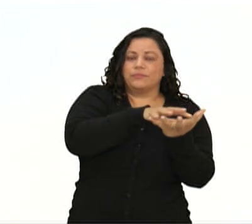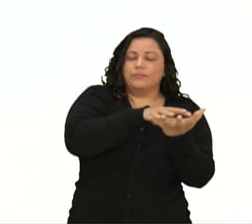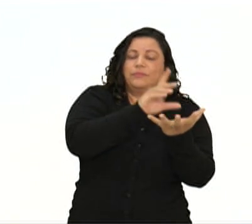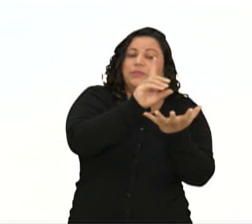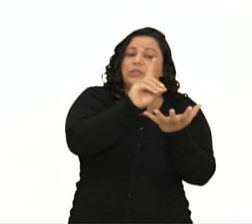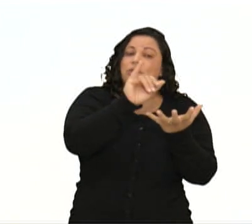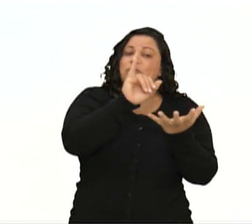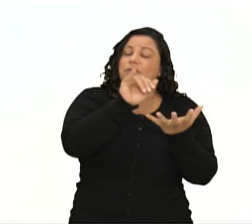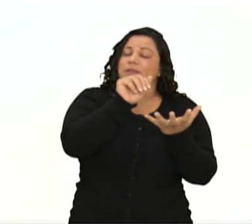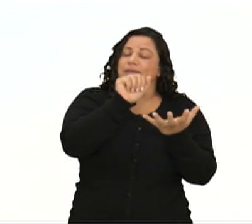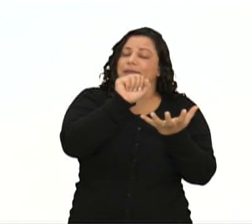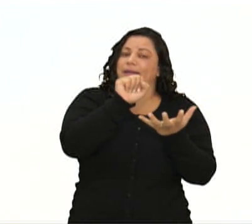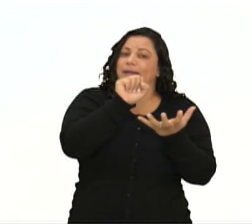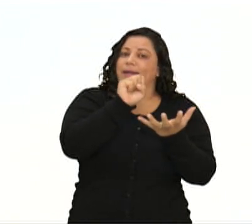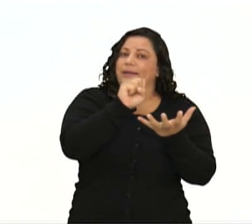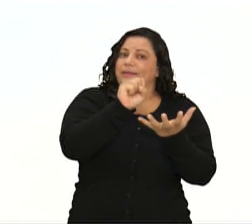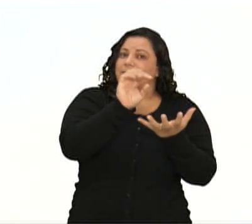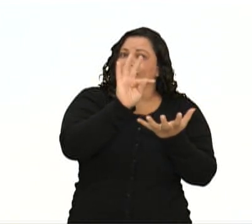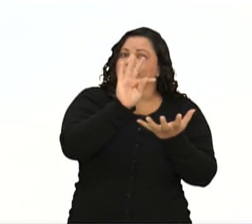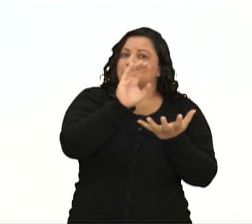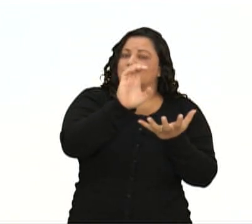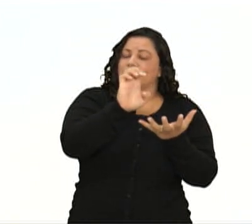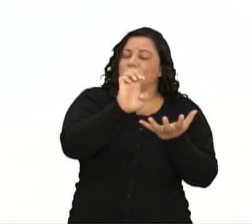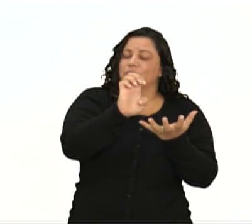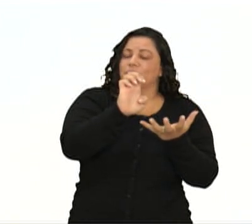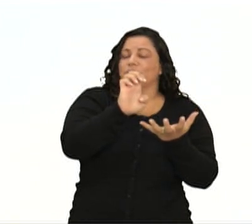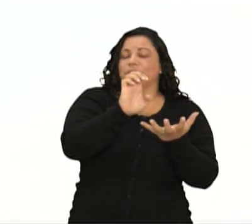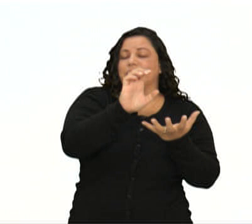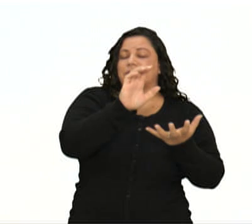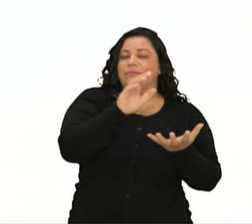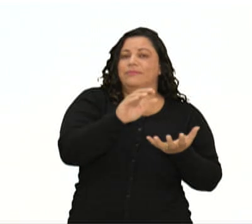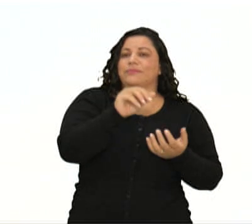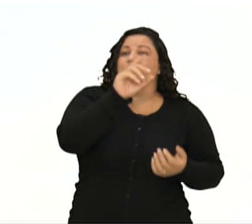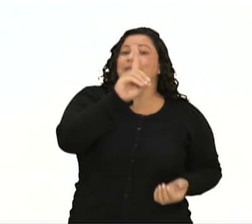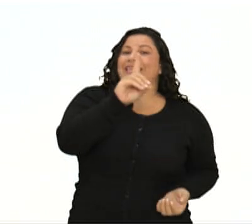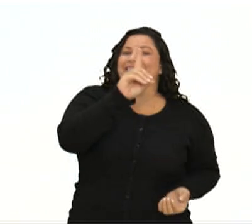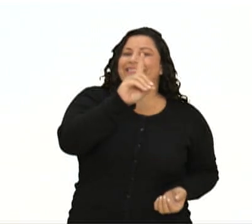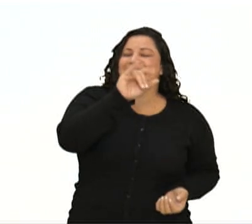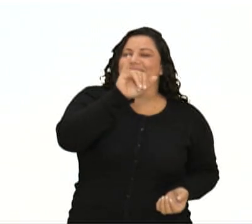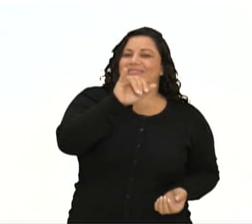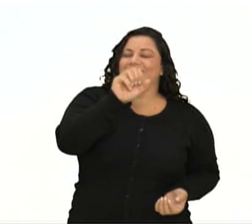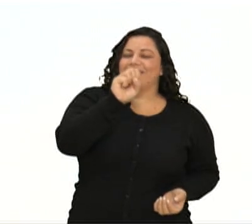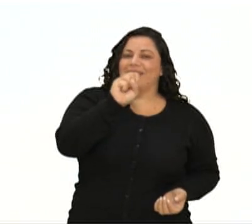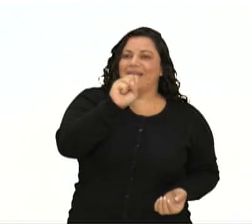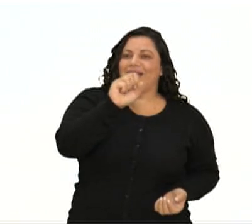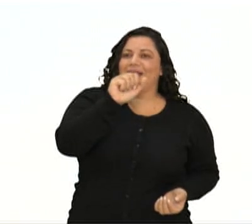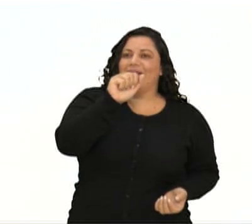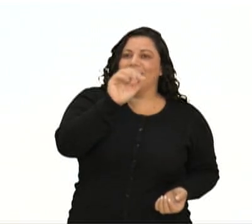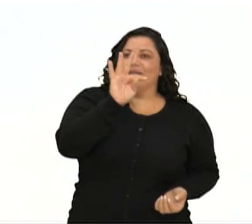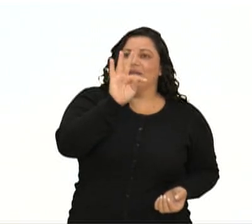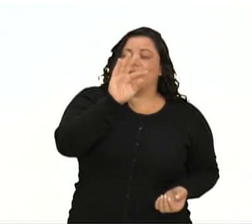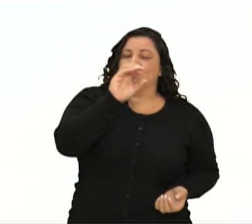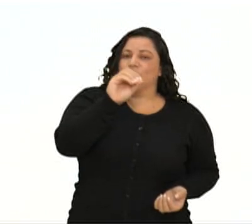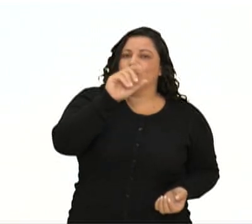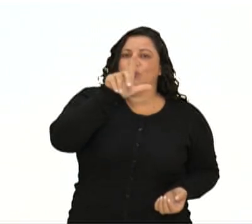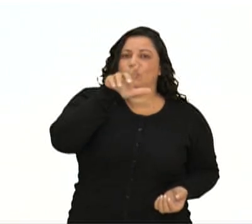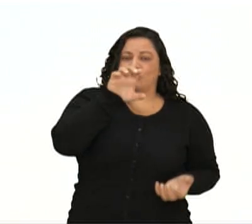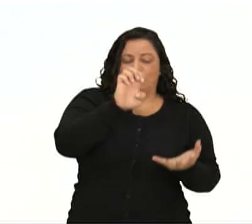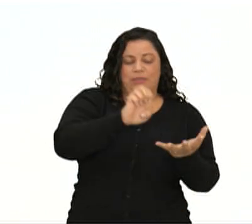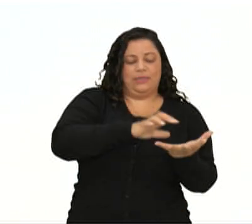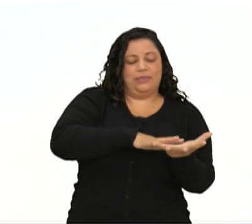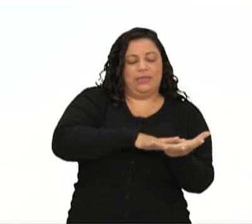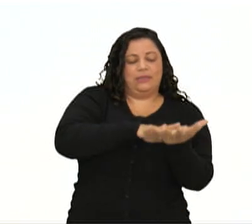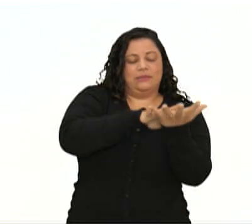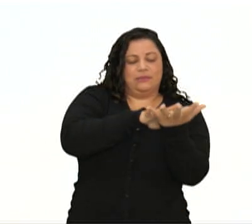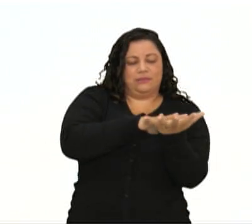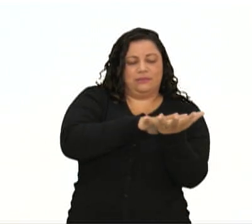porque o ventrículo está relaxado. Quando os ventrículos se contraem, eles bombeiam o sangue para a artéria. Se